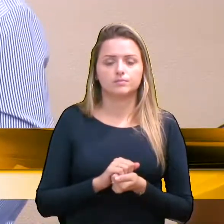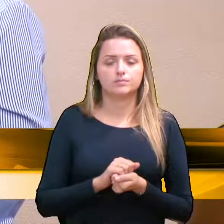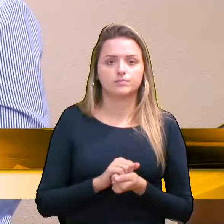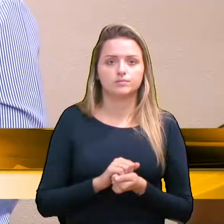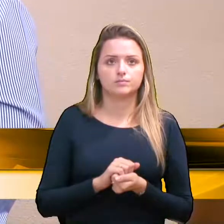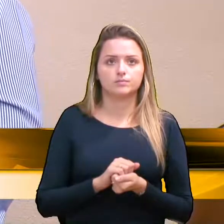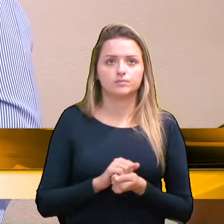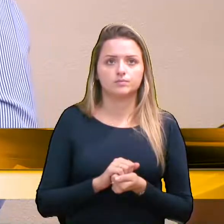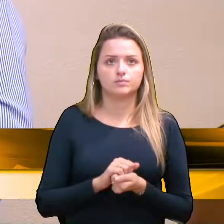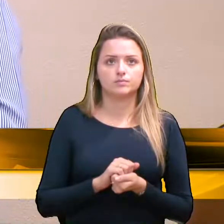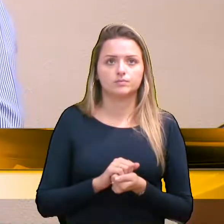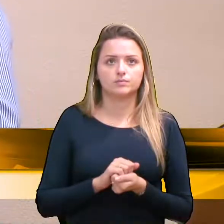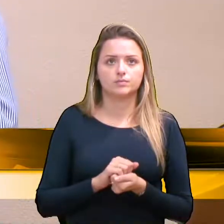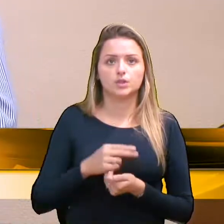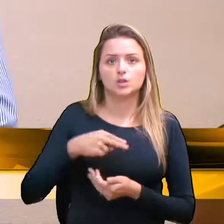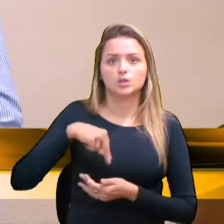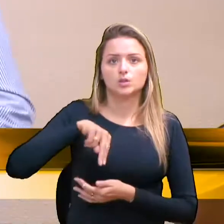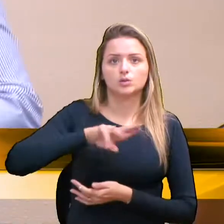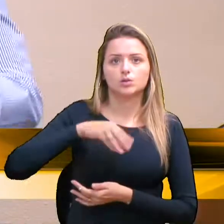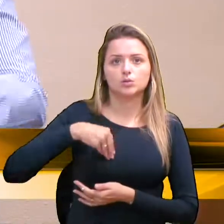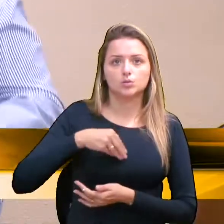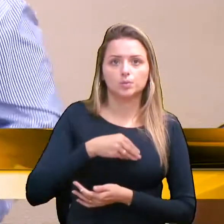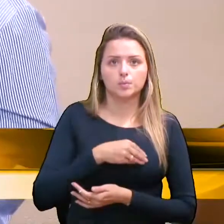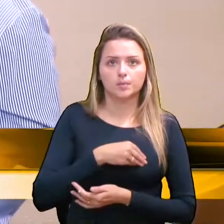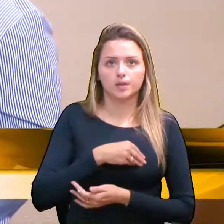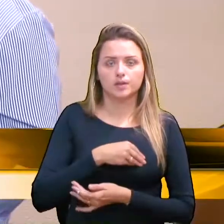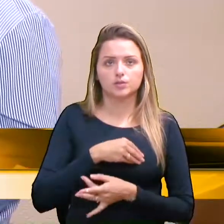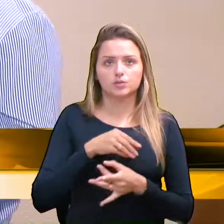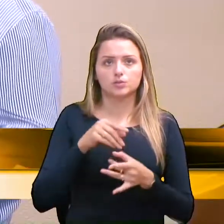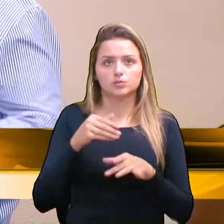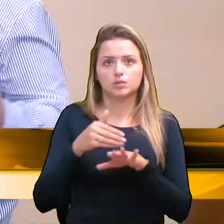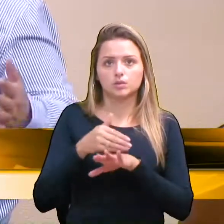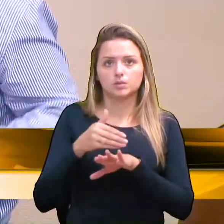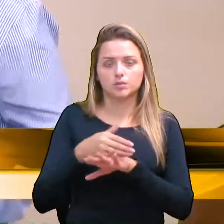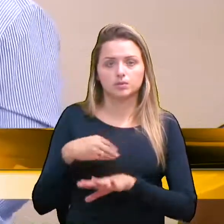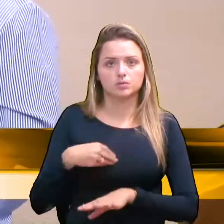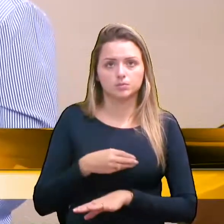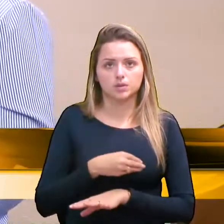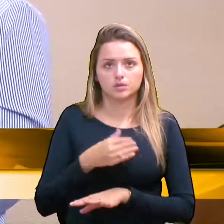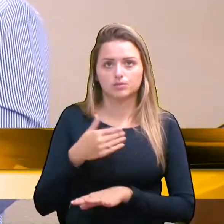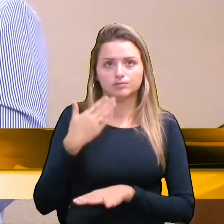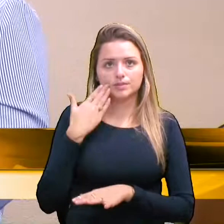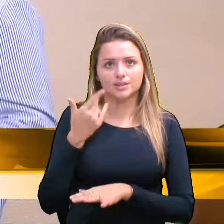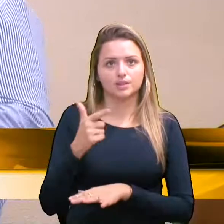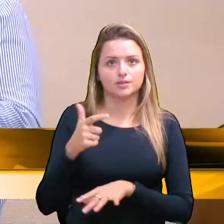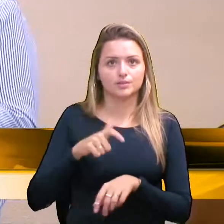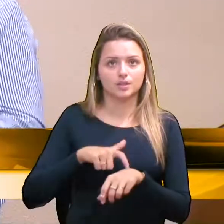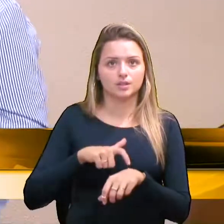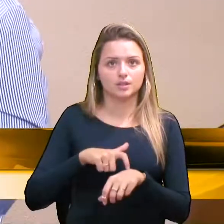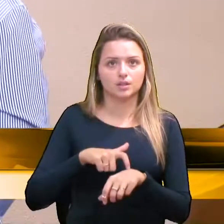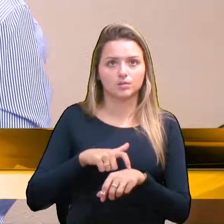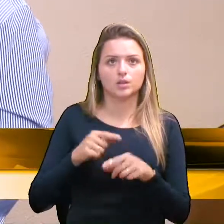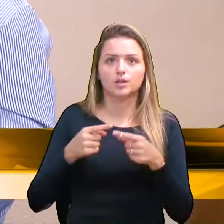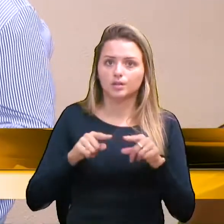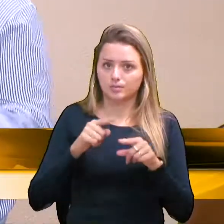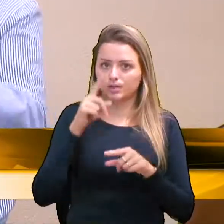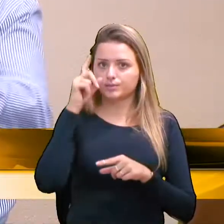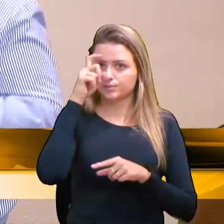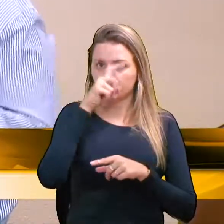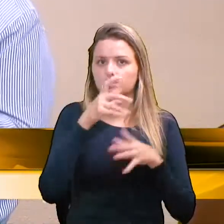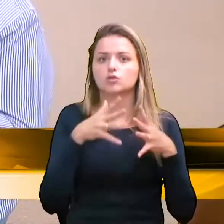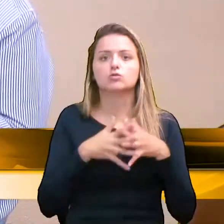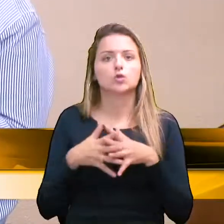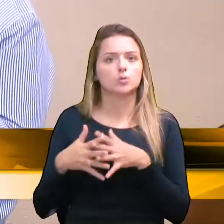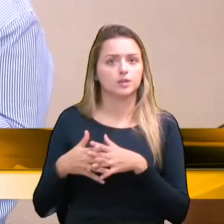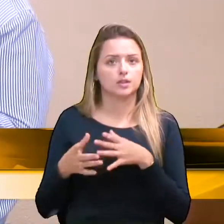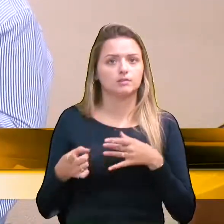os médicos legistas em Caxias, né? Que fazem parte de Caxias, os médicos, não sei que não tem mais tempo, mas assim, tá difícil, voltou,